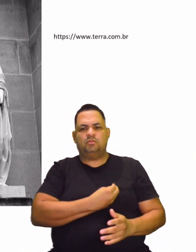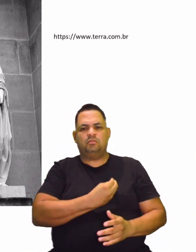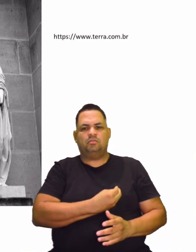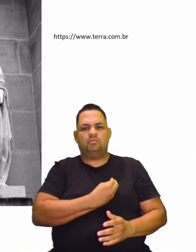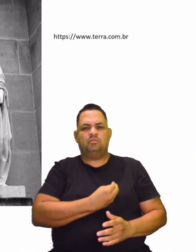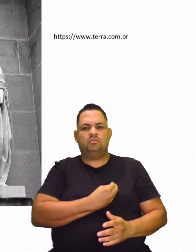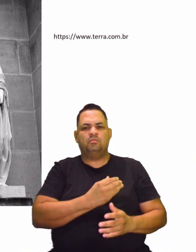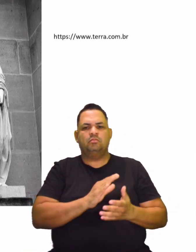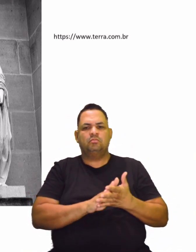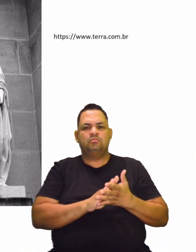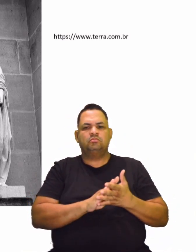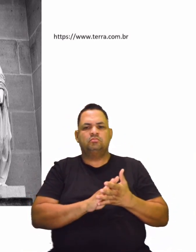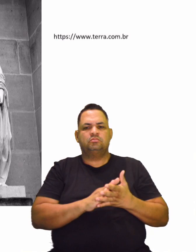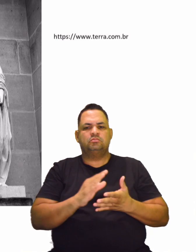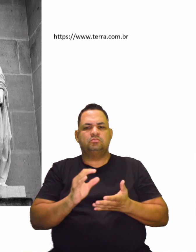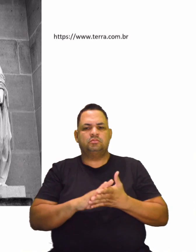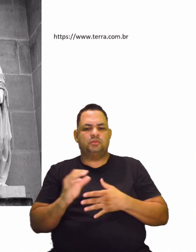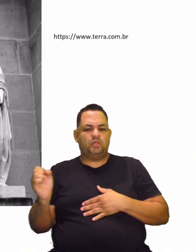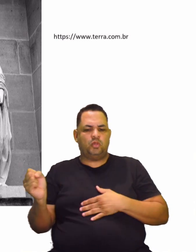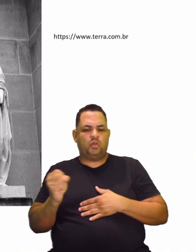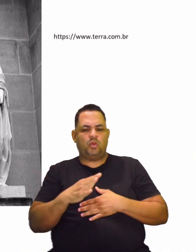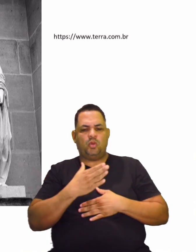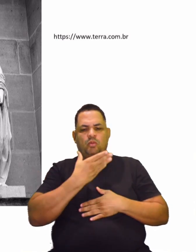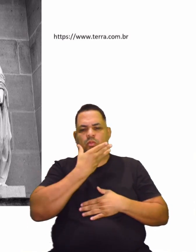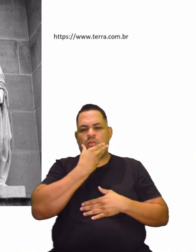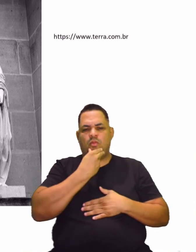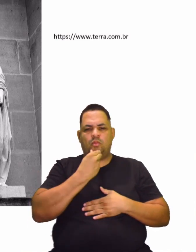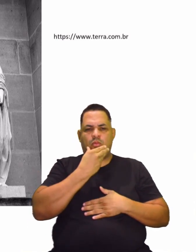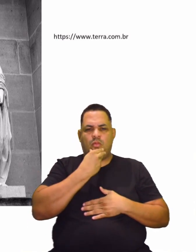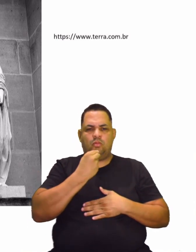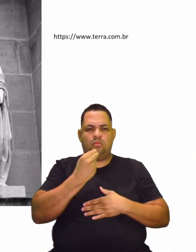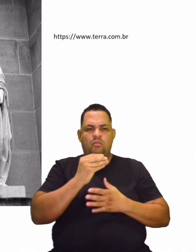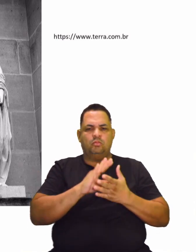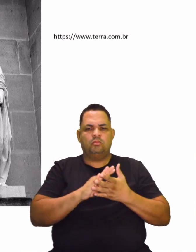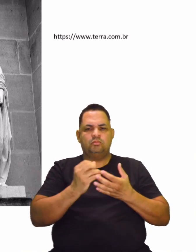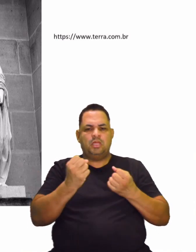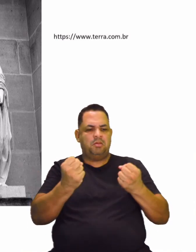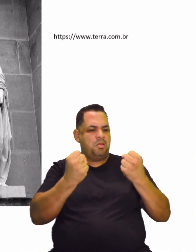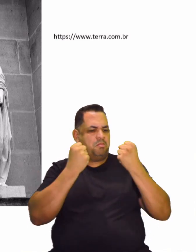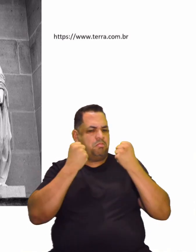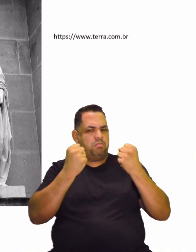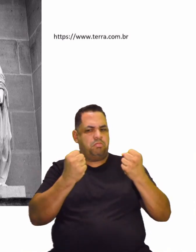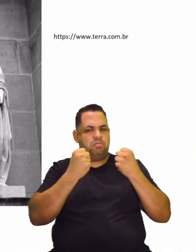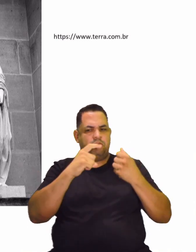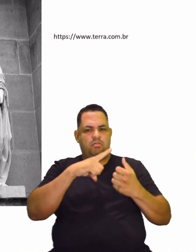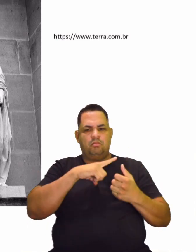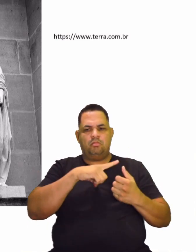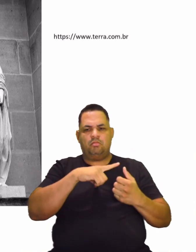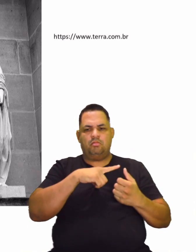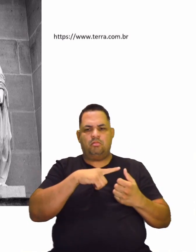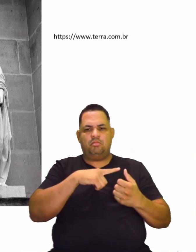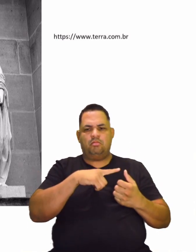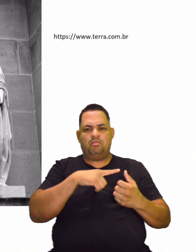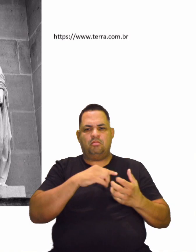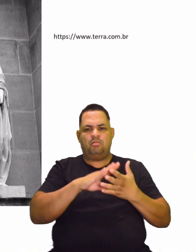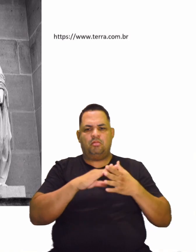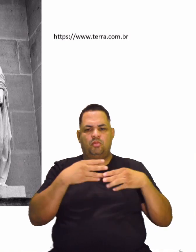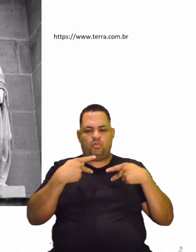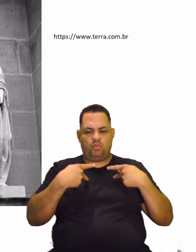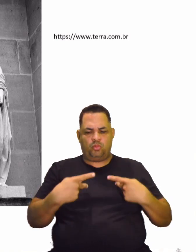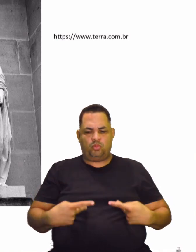que eram geralmente jovens, rapazes, que malhavam, né? tinham ali, claro, corpos